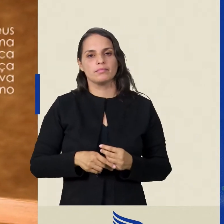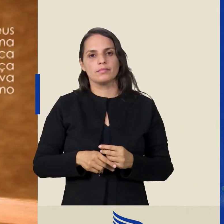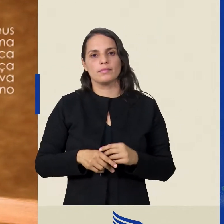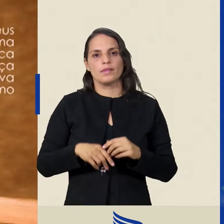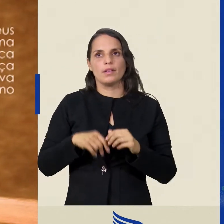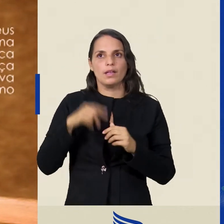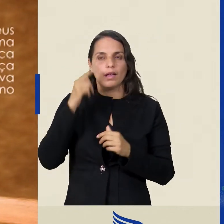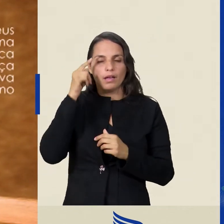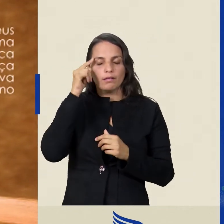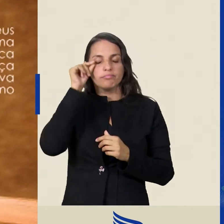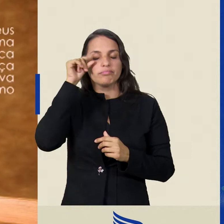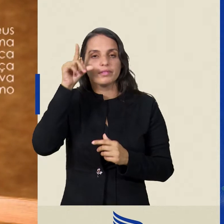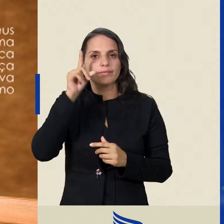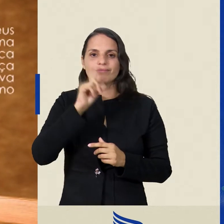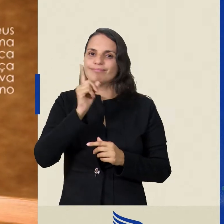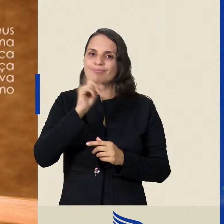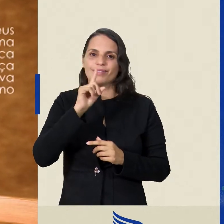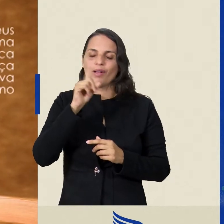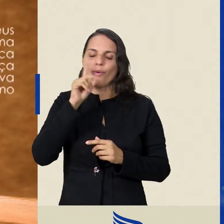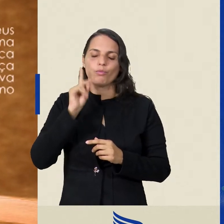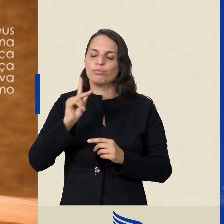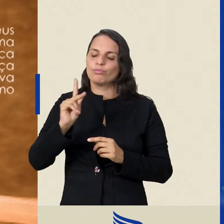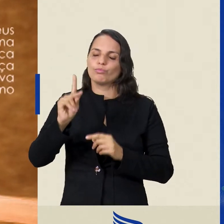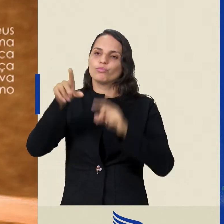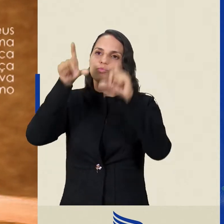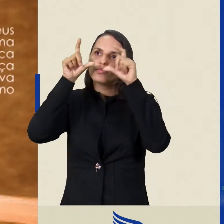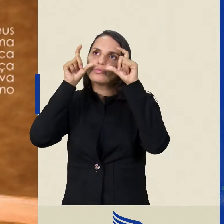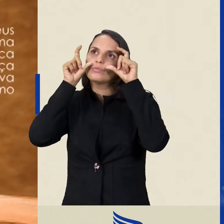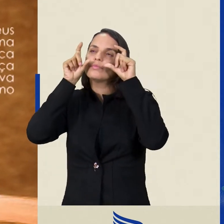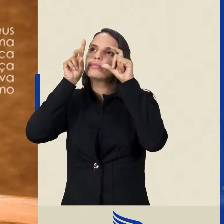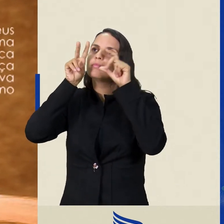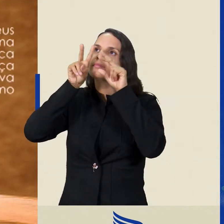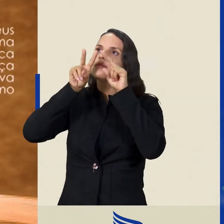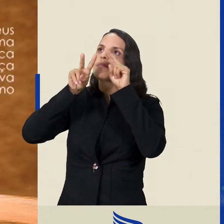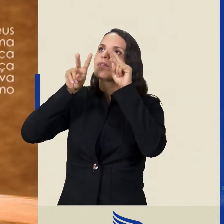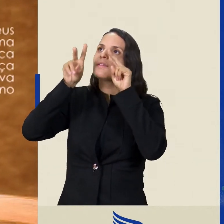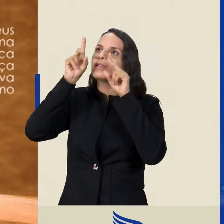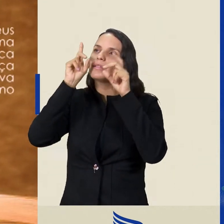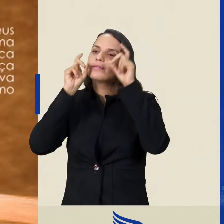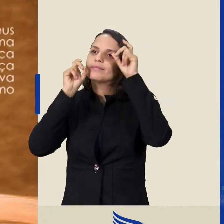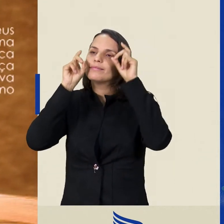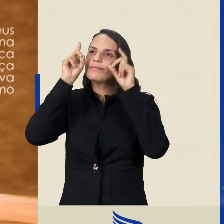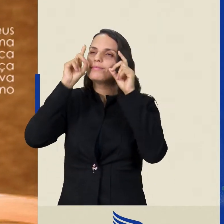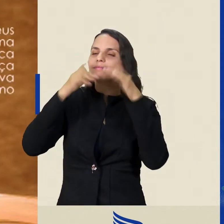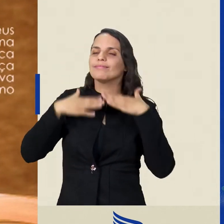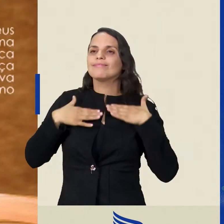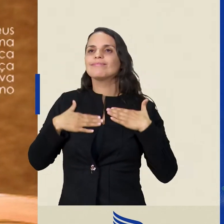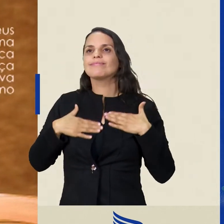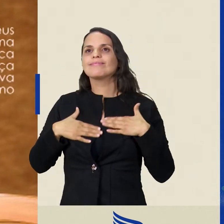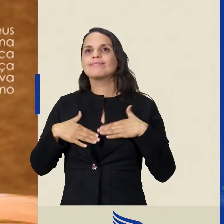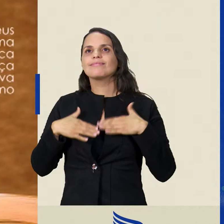mais leve pestanejar ou mudança de expressão por causa disto.